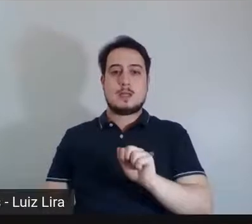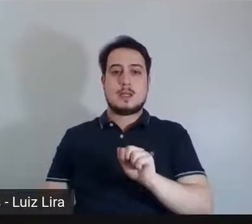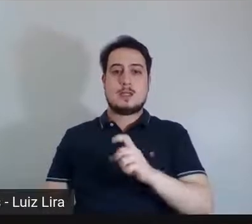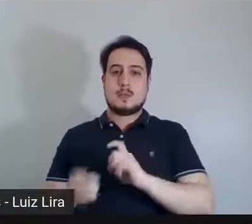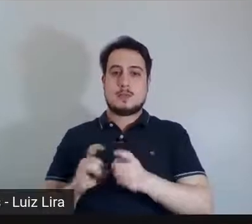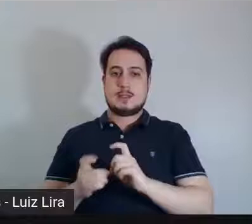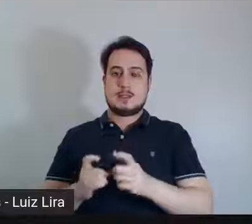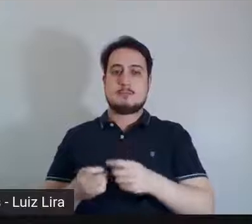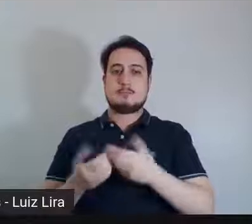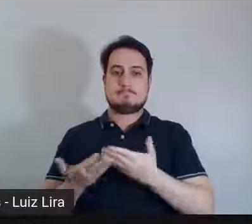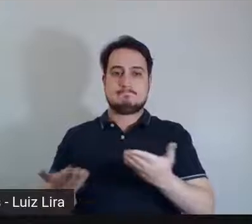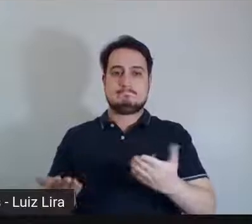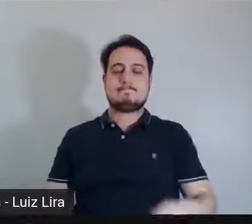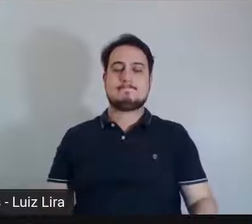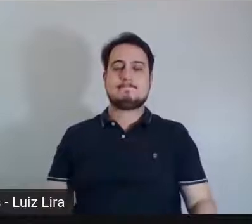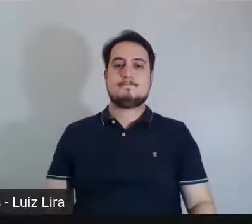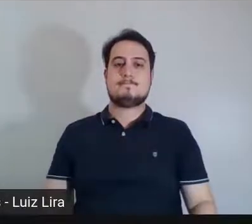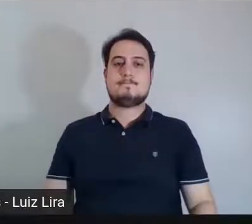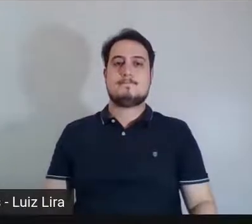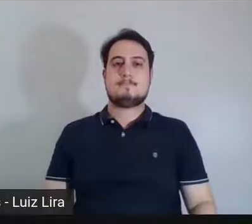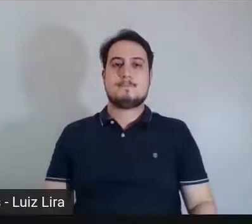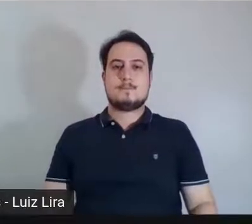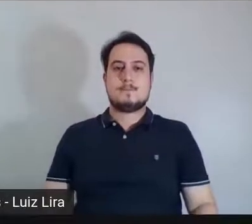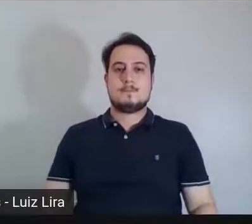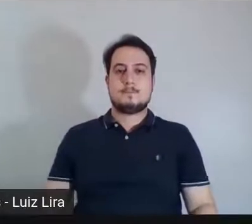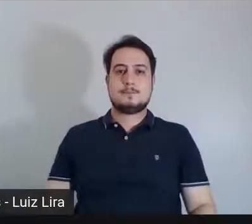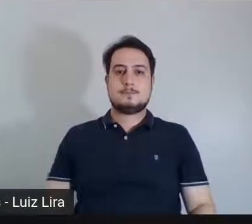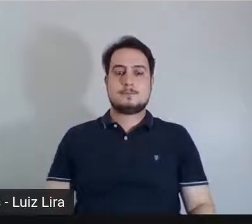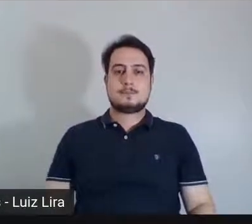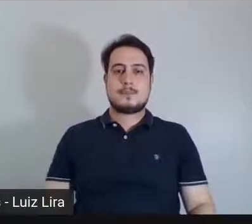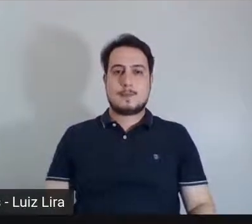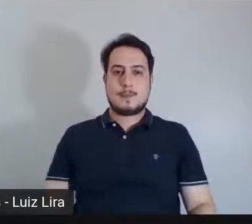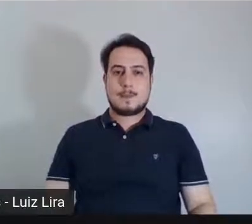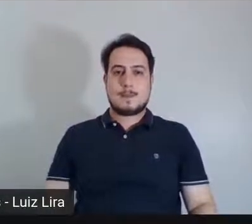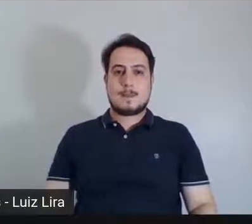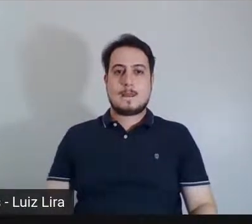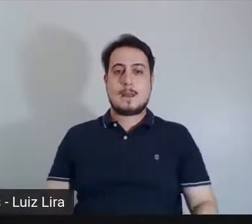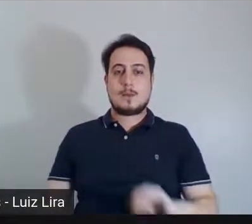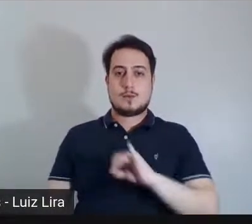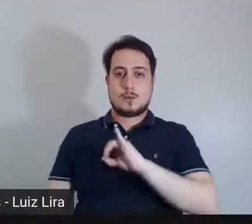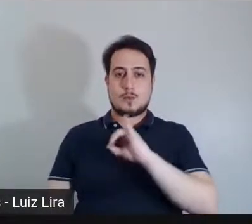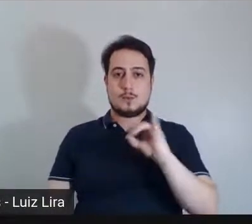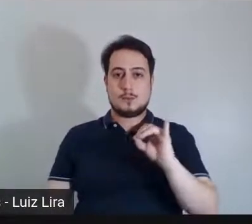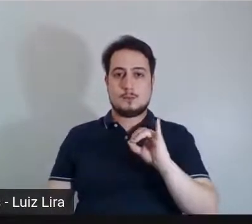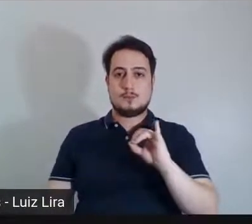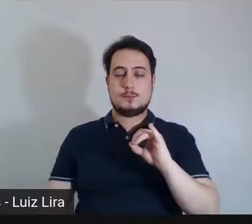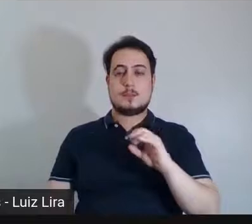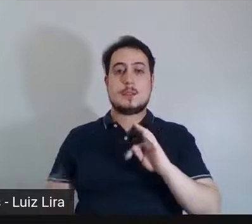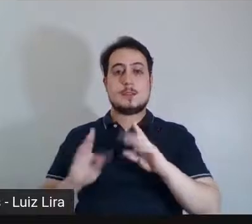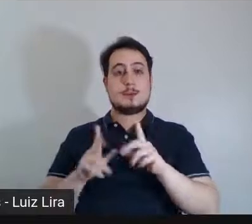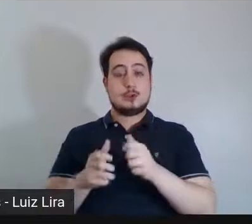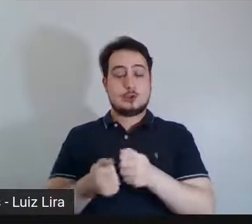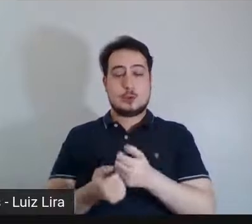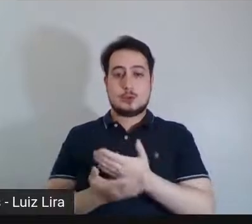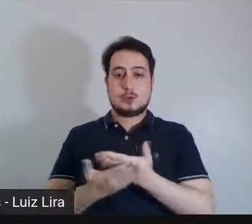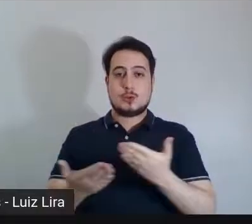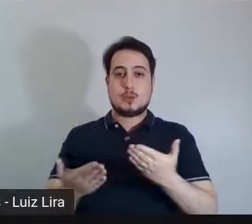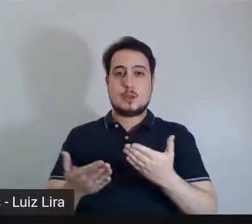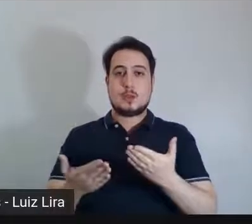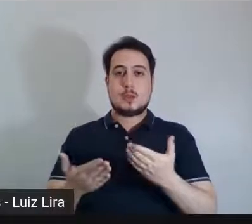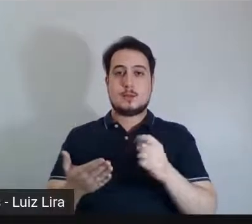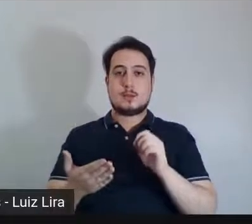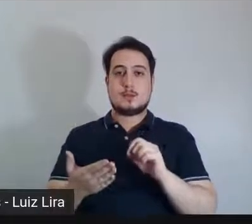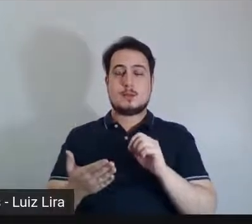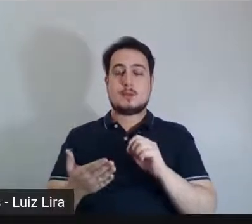Doutora André, a palavra está com a senhora. Oi. Bem, é o seguinte, como todos foram pegos aí, como você disse, acordei,